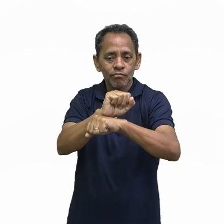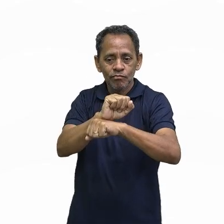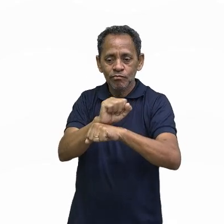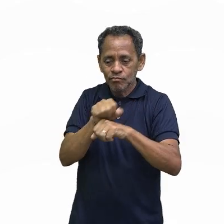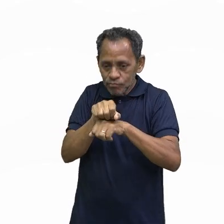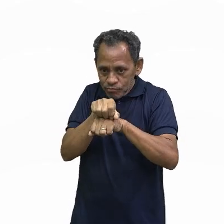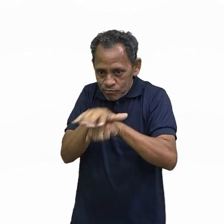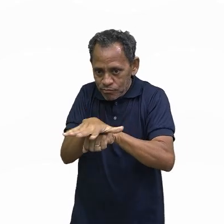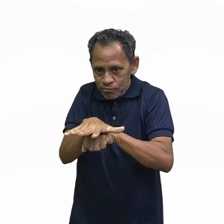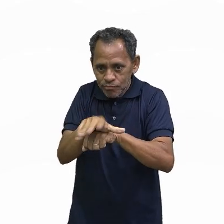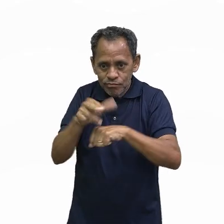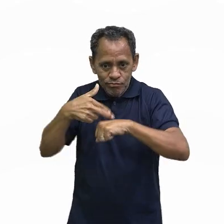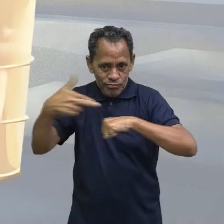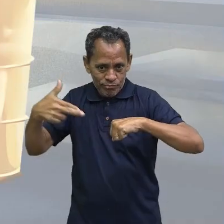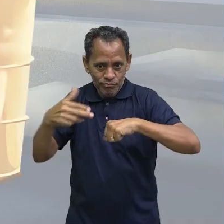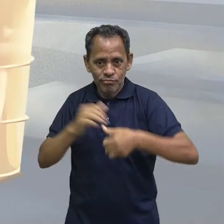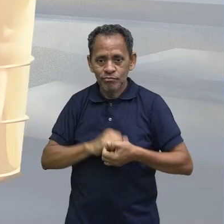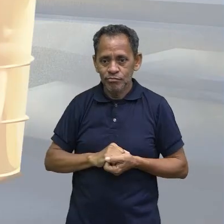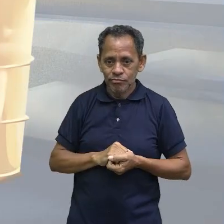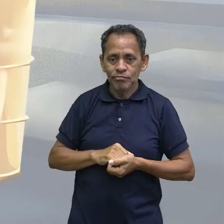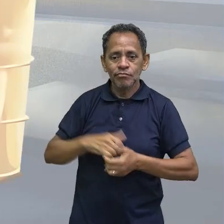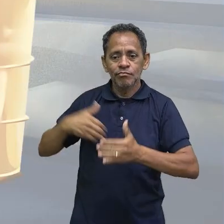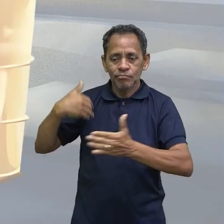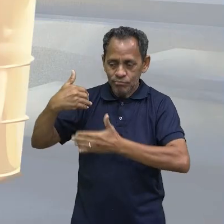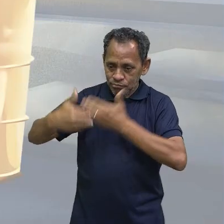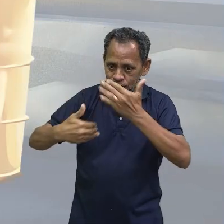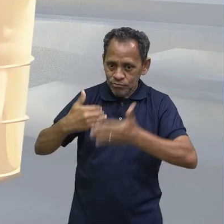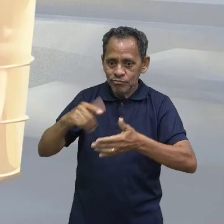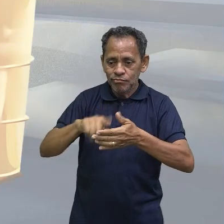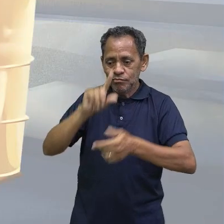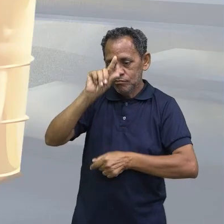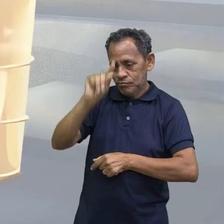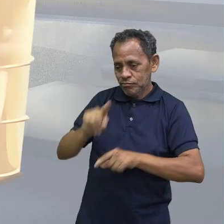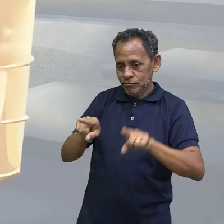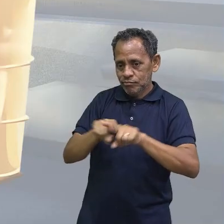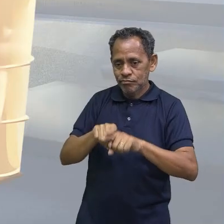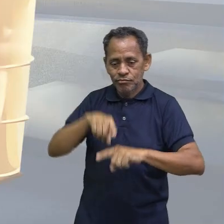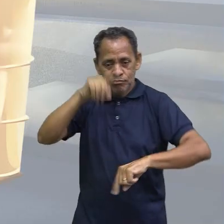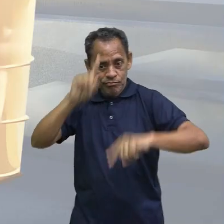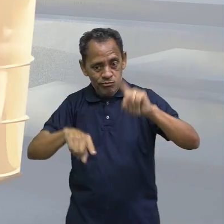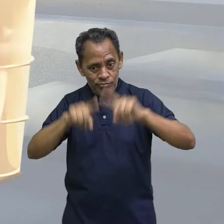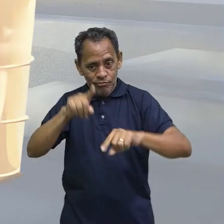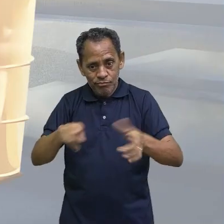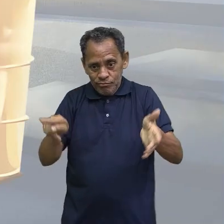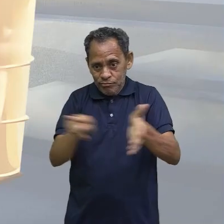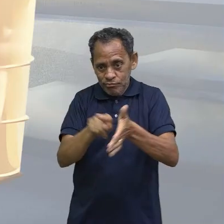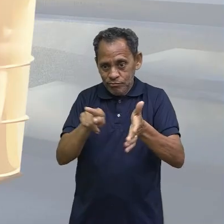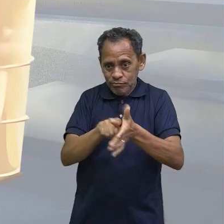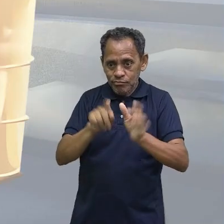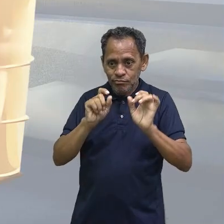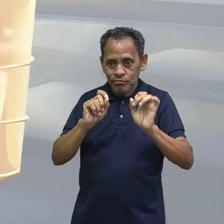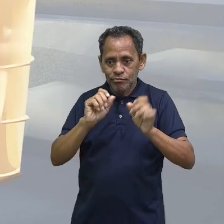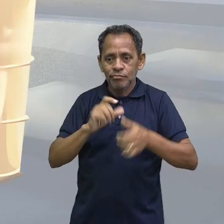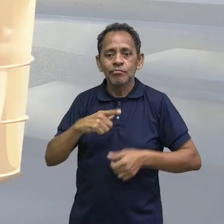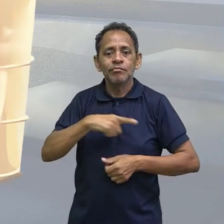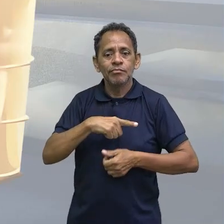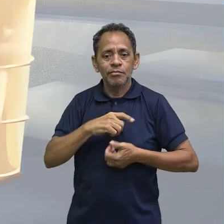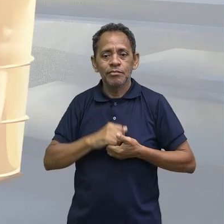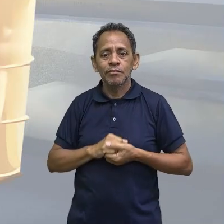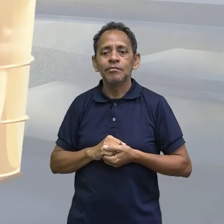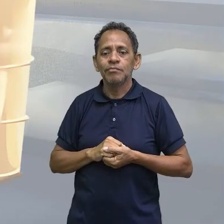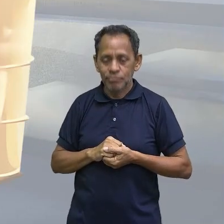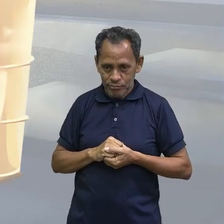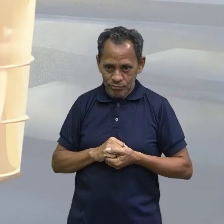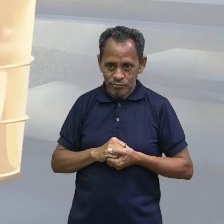pouquinho melhor como se dá esse processo de decaimento para um elemento aí em que teve um acidente no